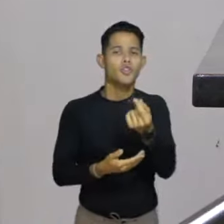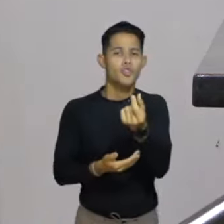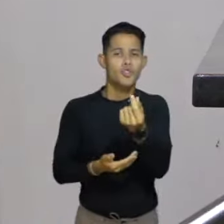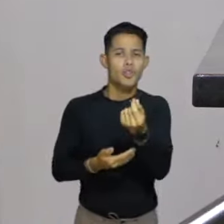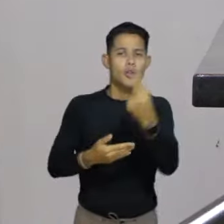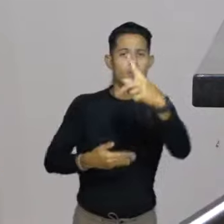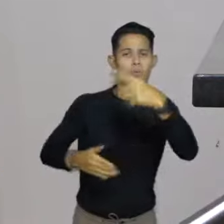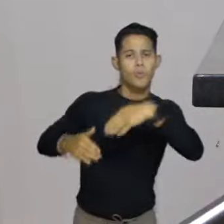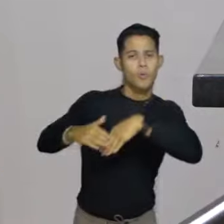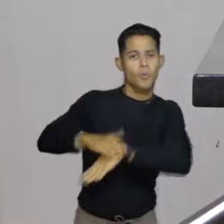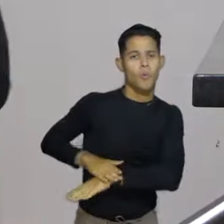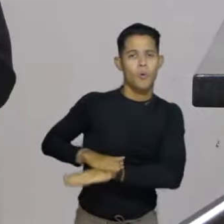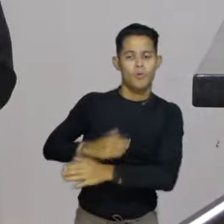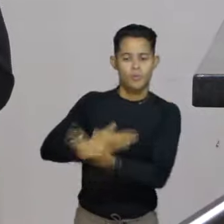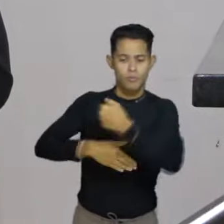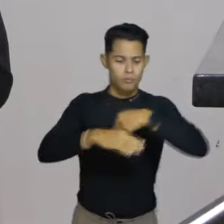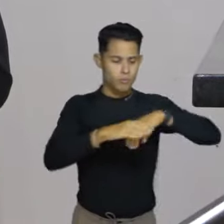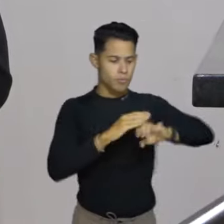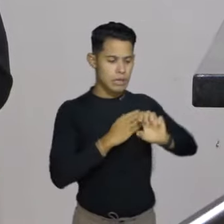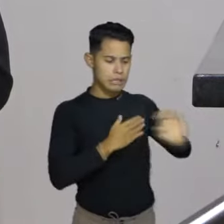direito para botar no bolso